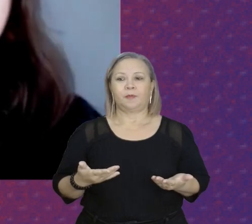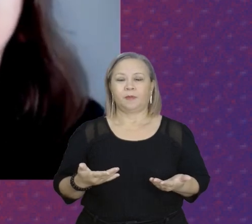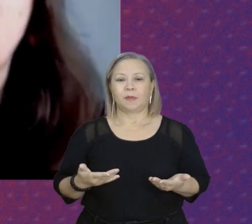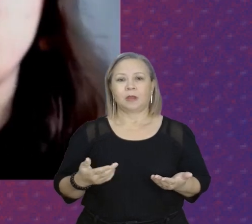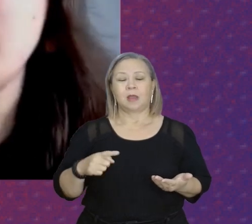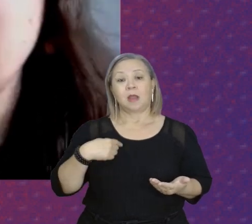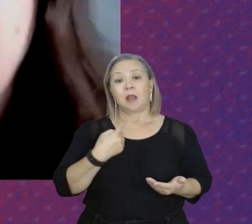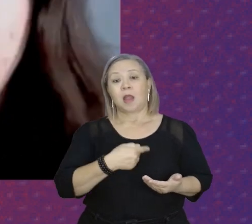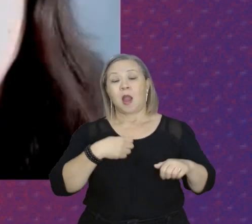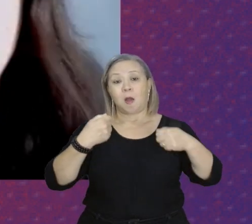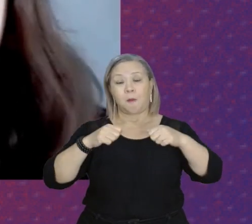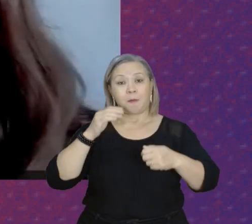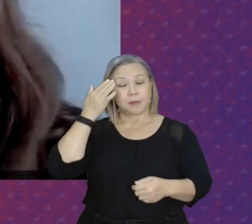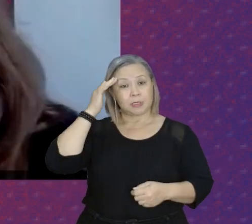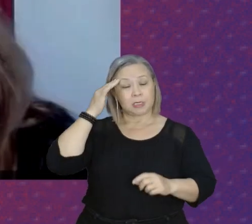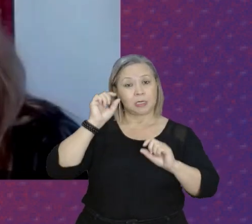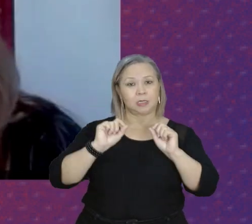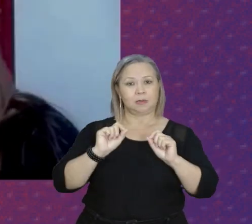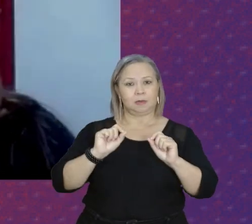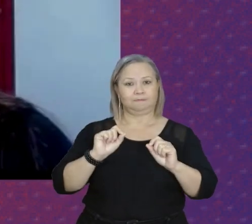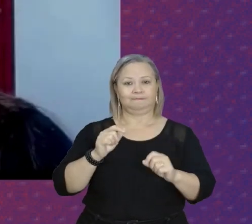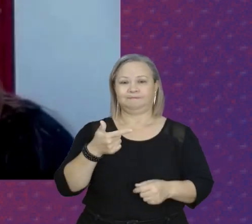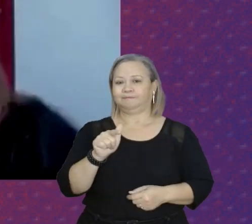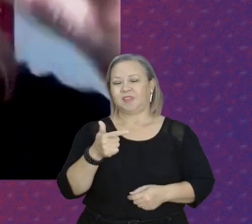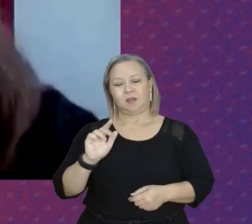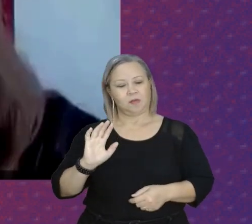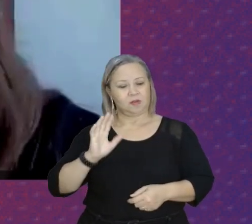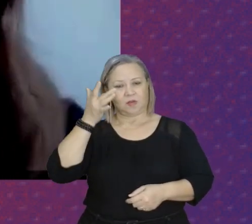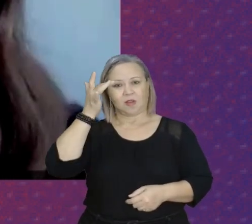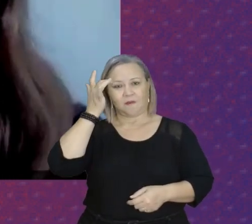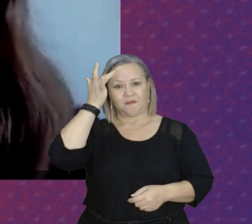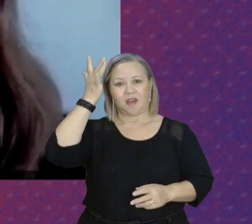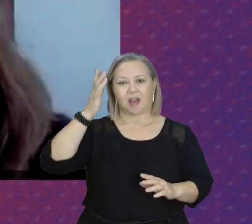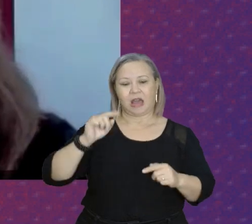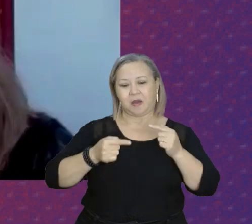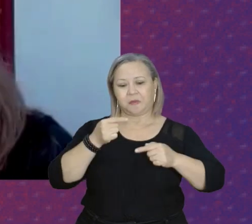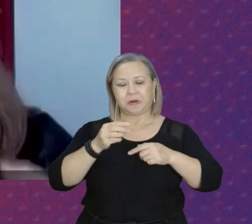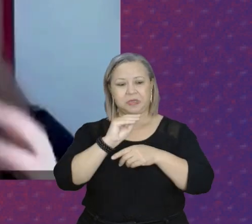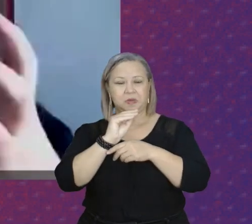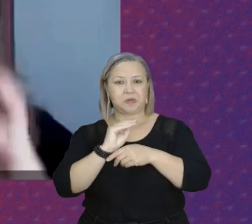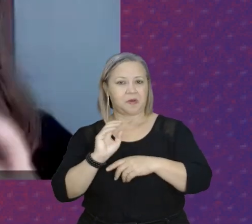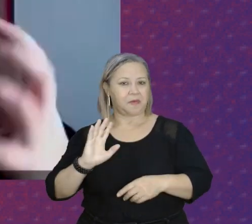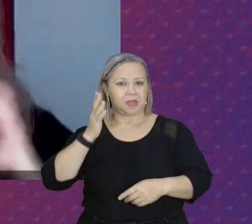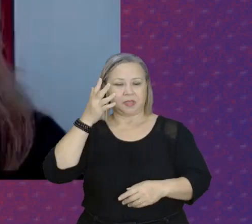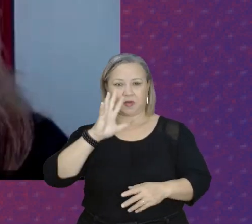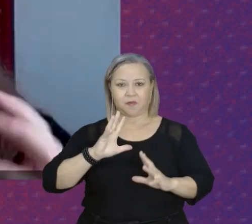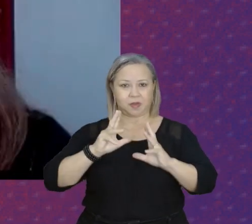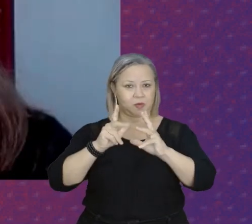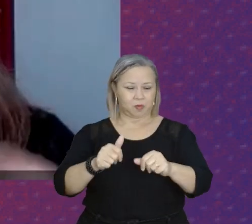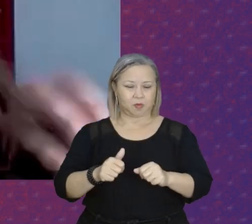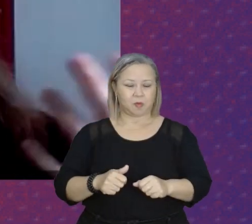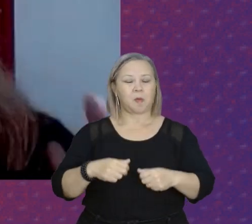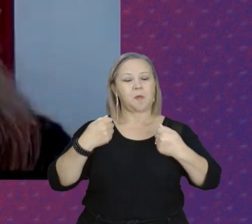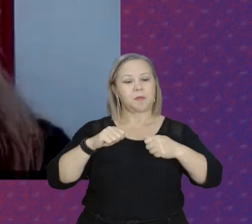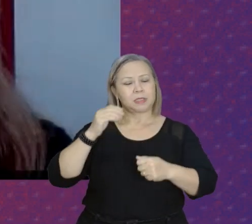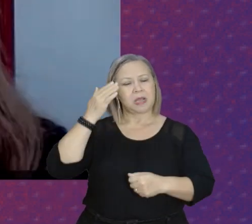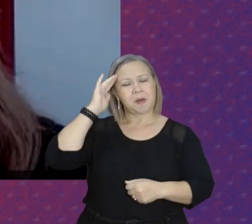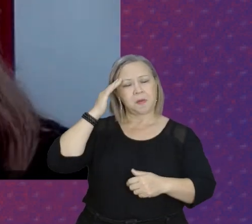precisa entender, que não tem solução fácil. Assim, não é uma política de cuidado vai resolver tudo. A gente precisa ter essa dimensão